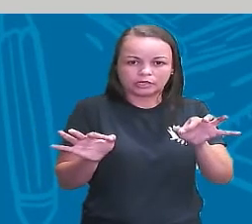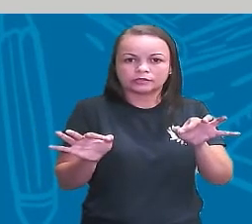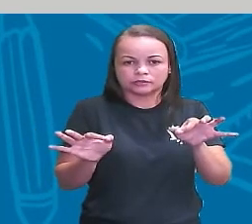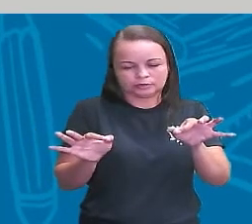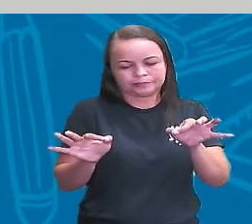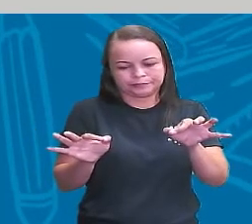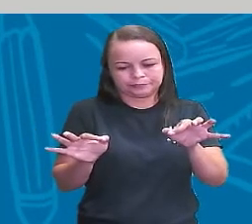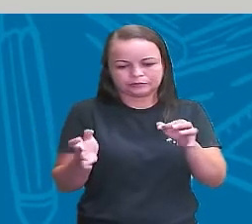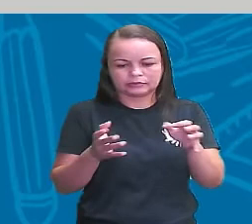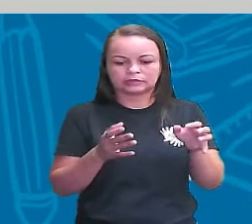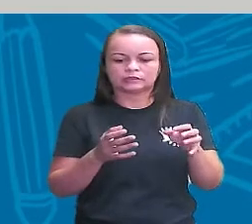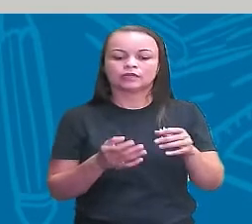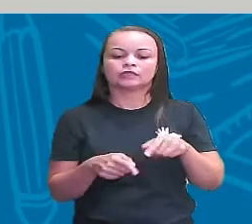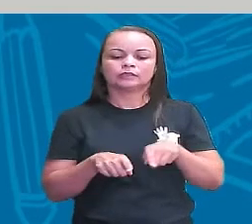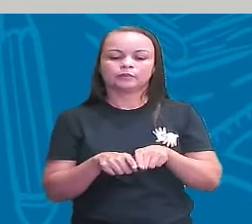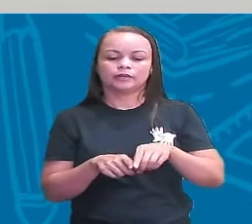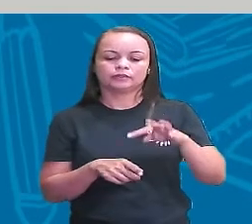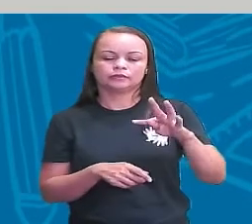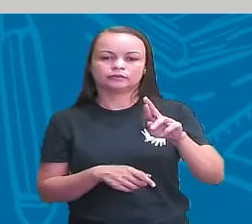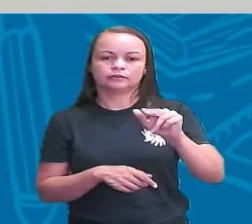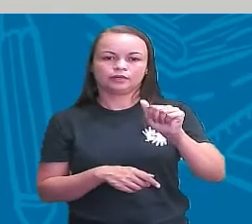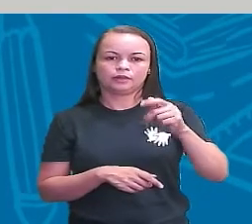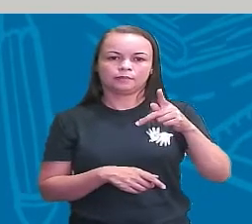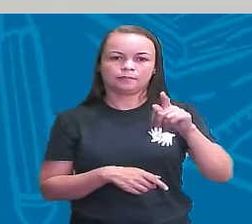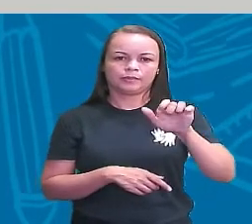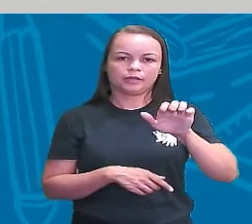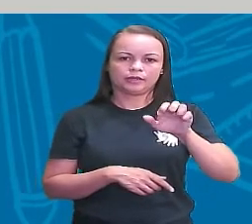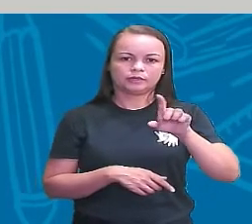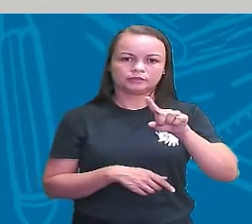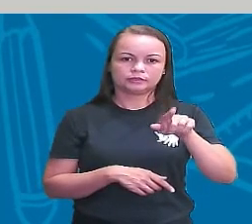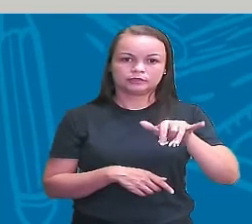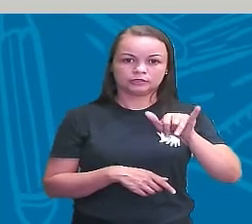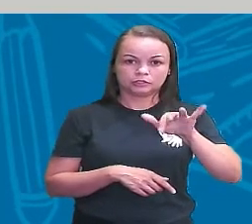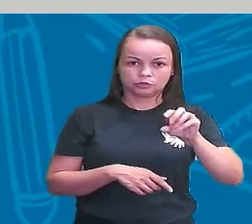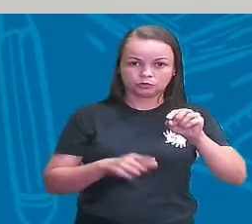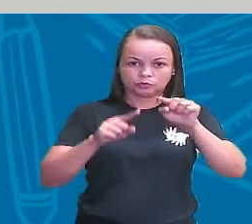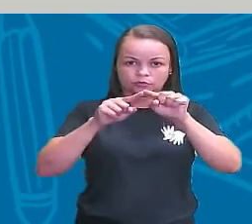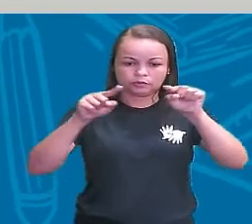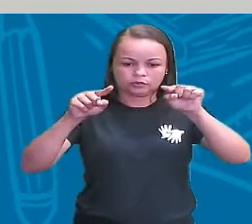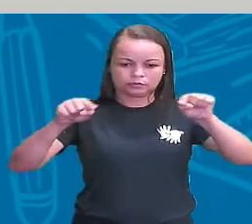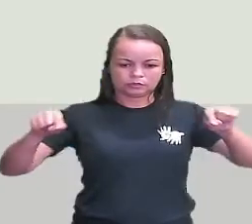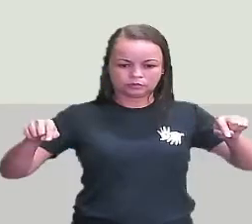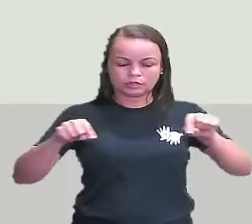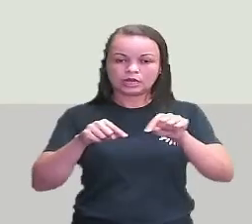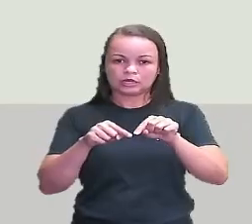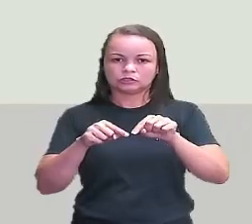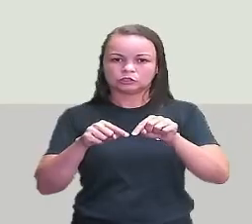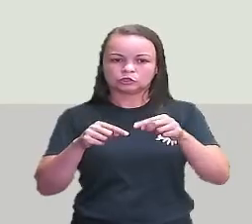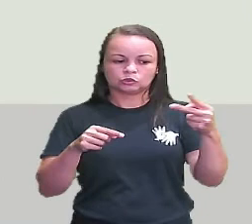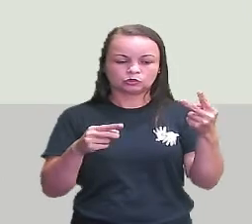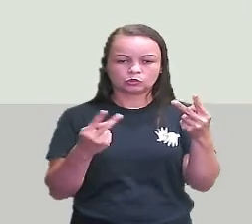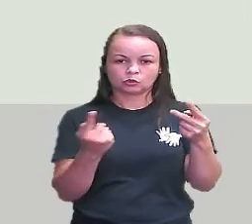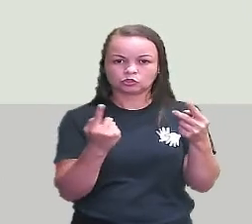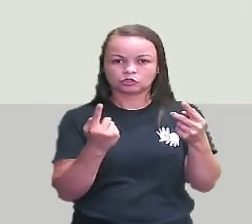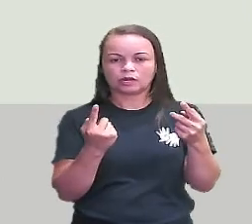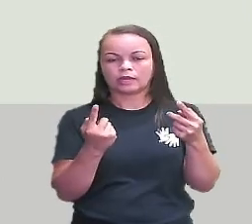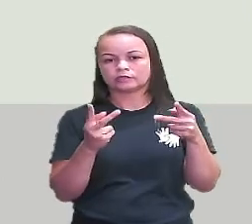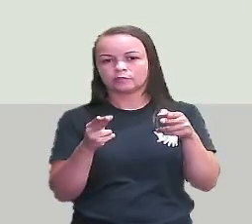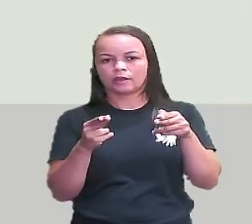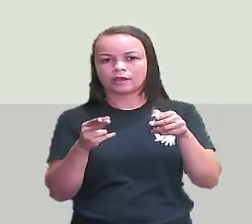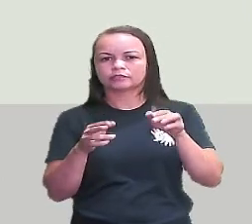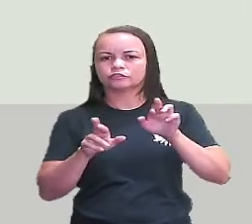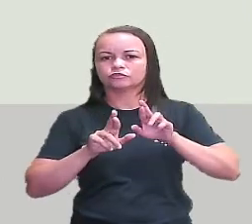extremidade. Trapézio, figura plana e fechada que possui dois lados e bases paralelas. Tá